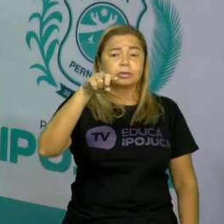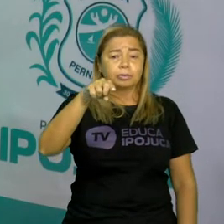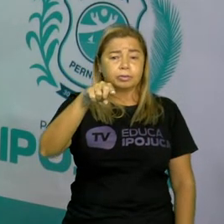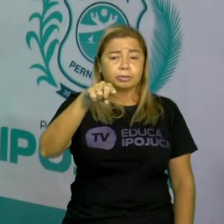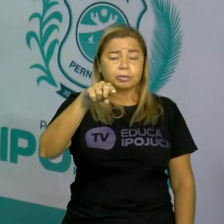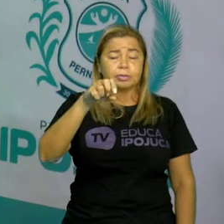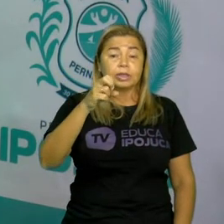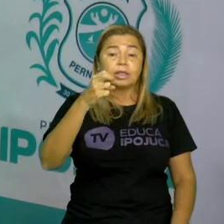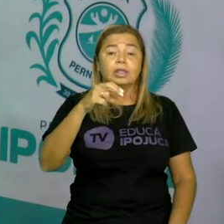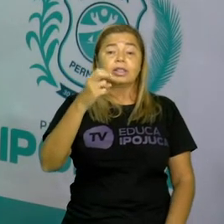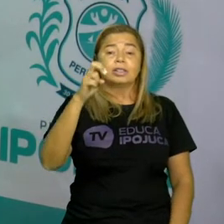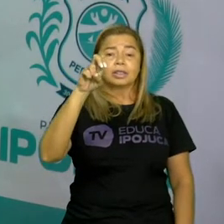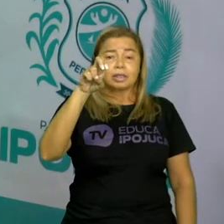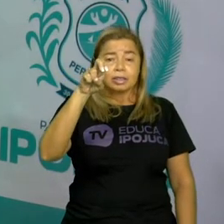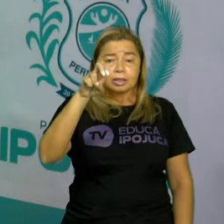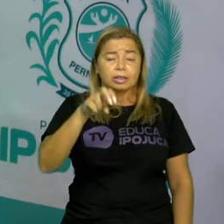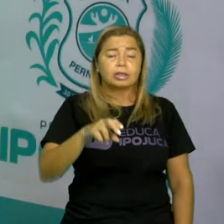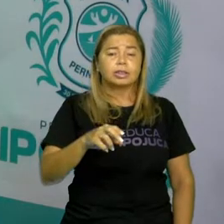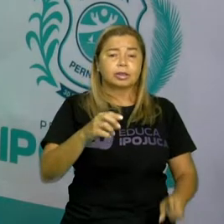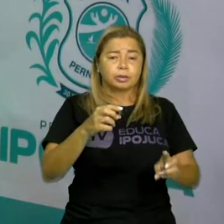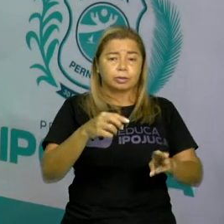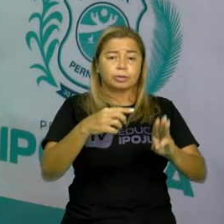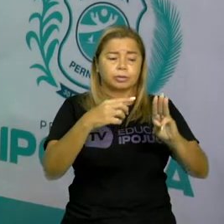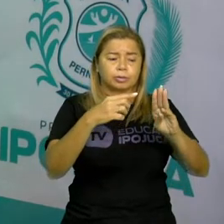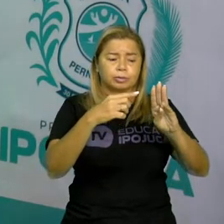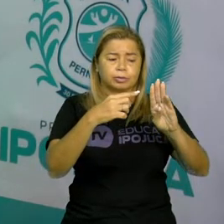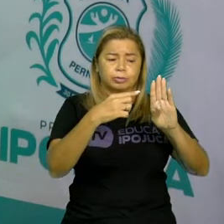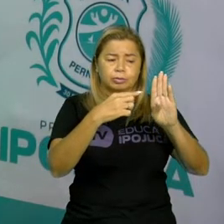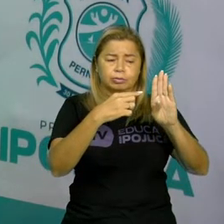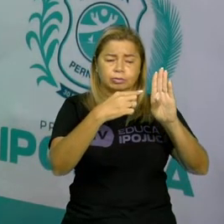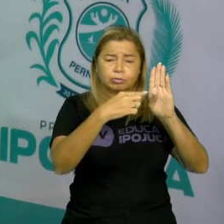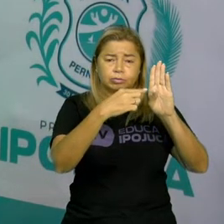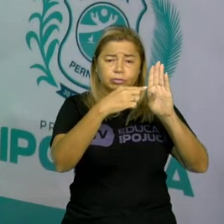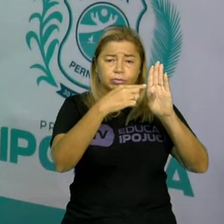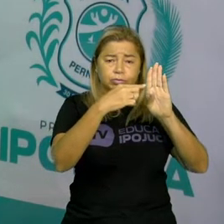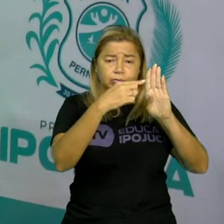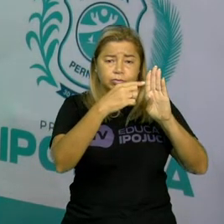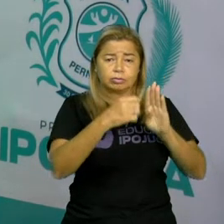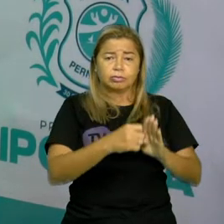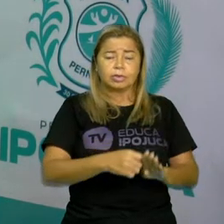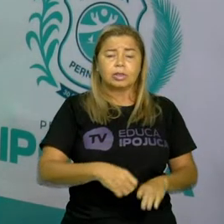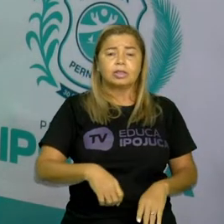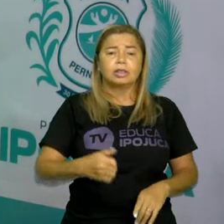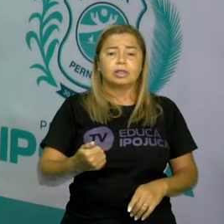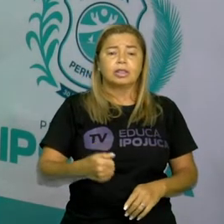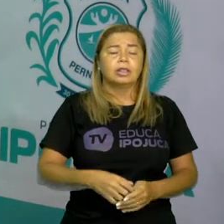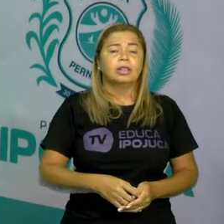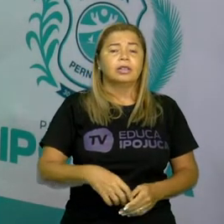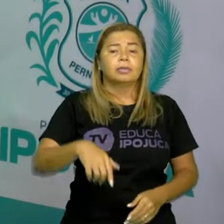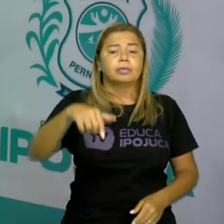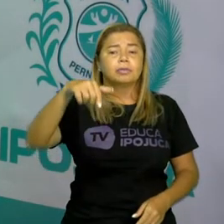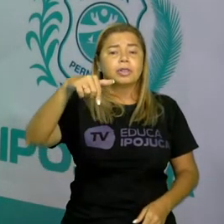5 unidades de milhar mais 4 centenas mais 7 dezenas.